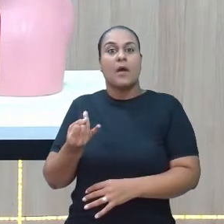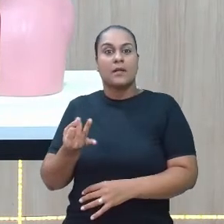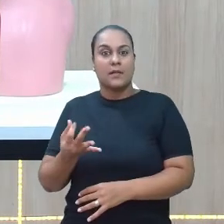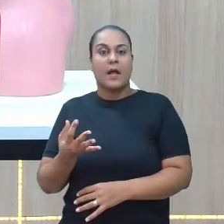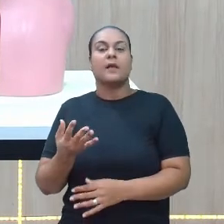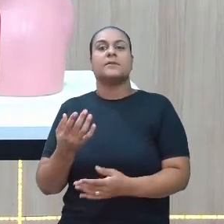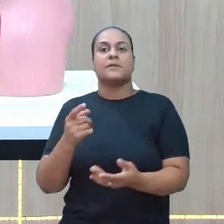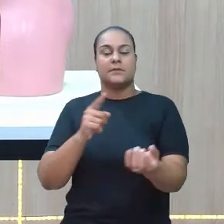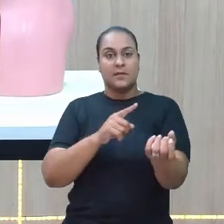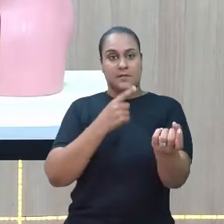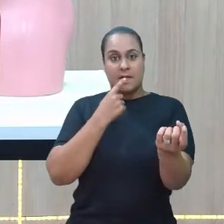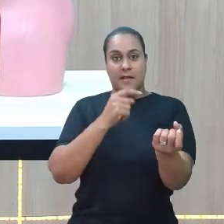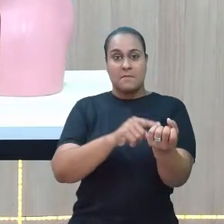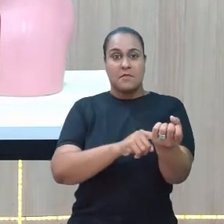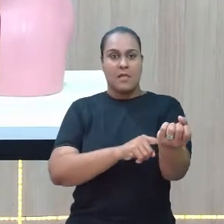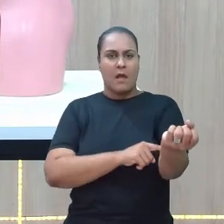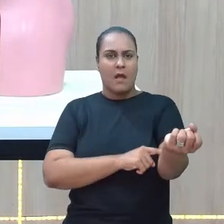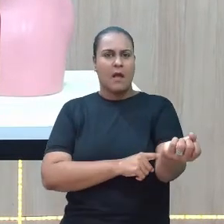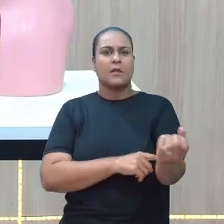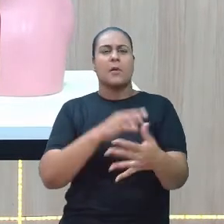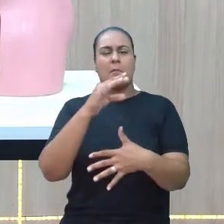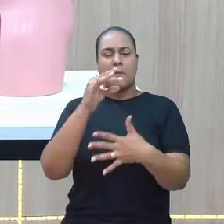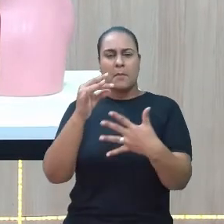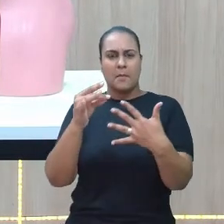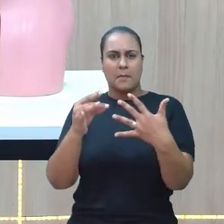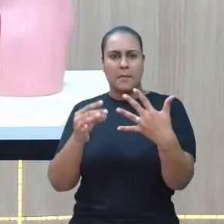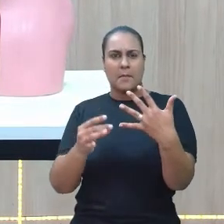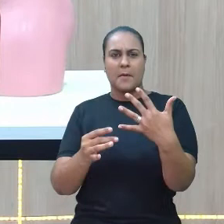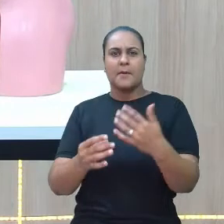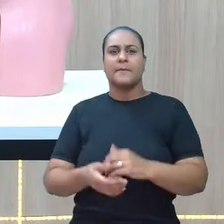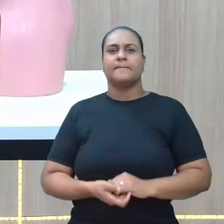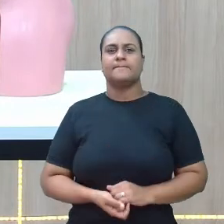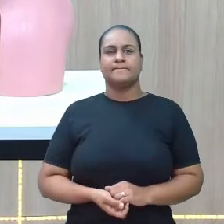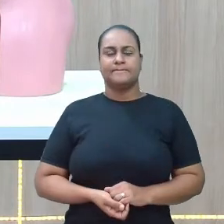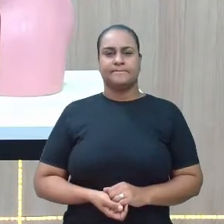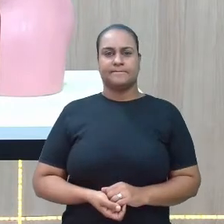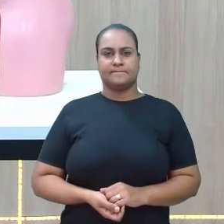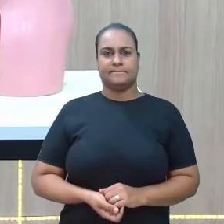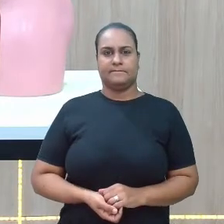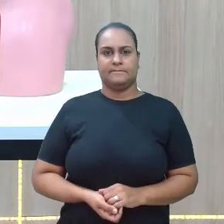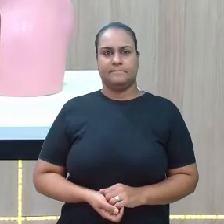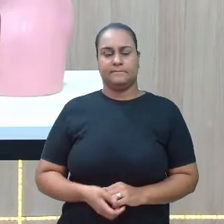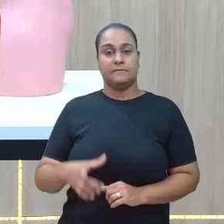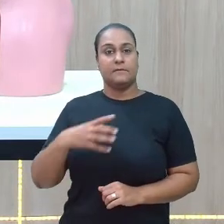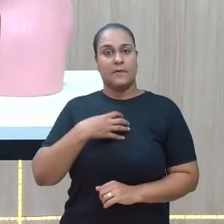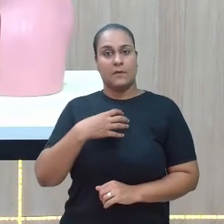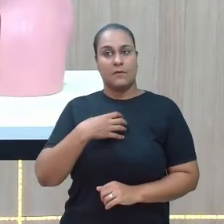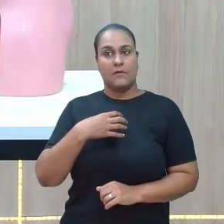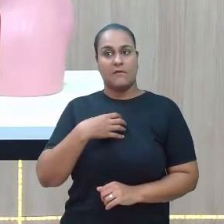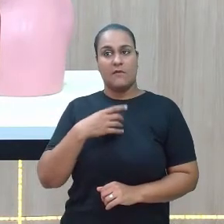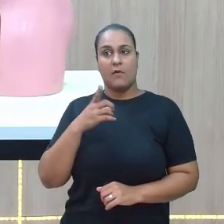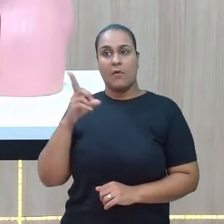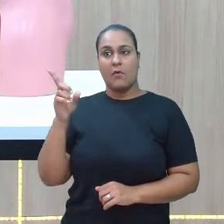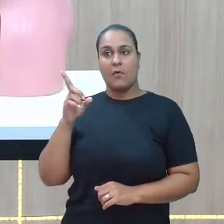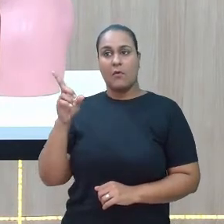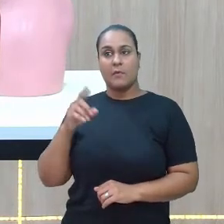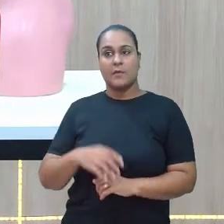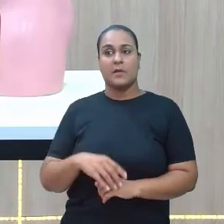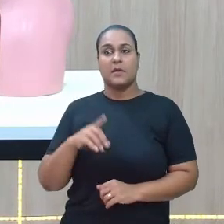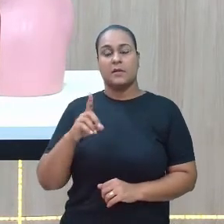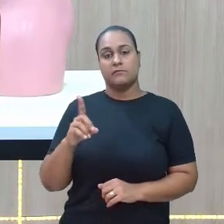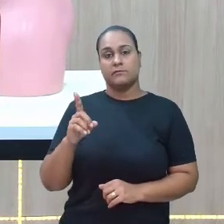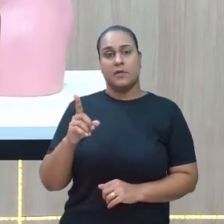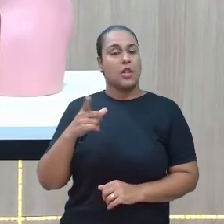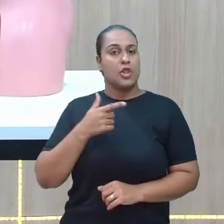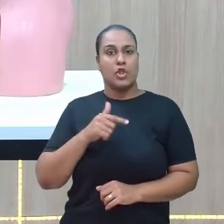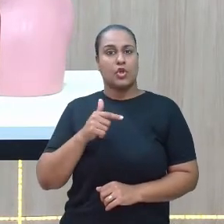a quantidade de leucócitos ou glóbulos brancos do nosso sangue. E tem uma forma de disco, eles não têm